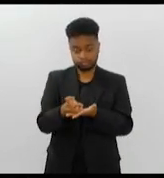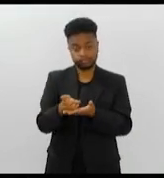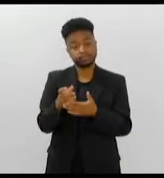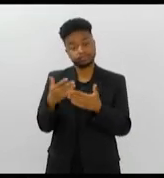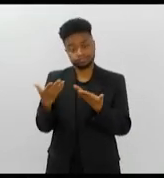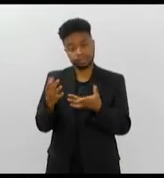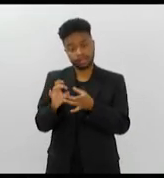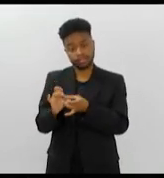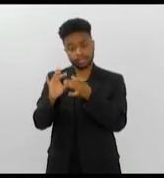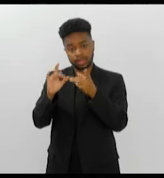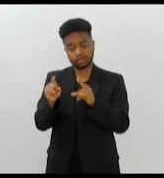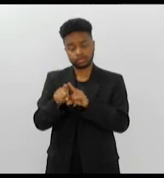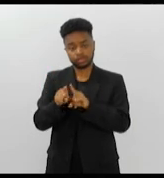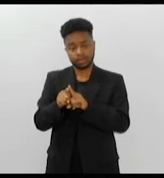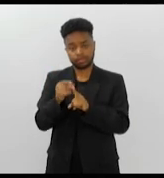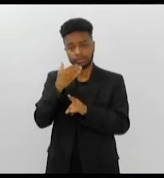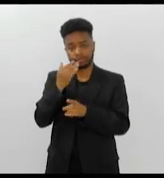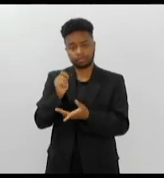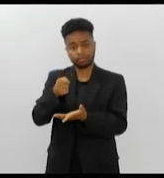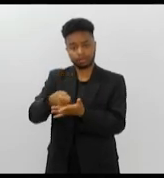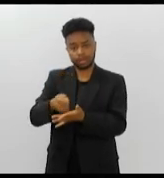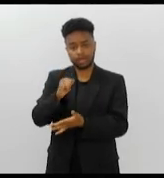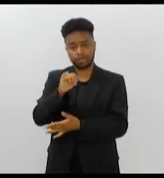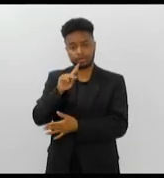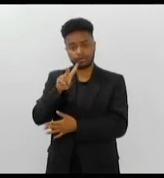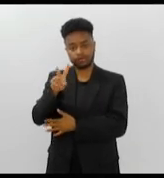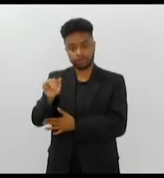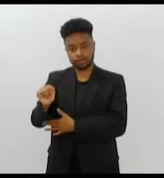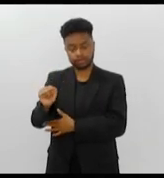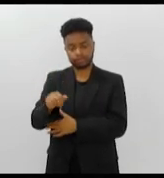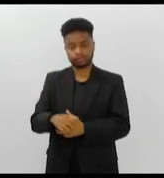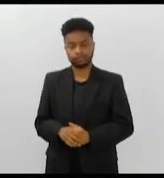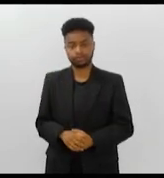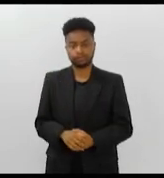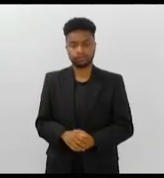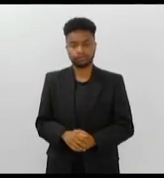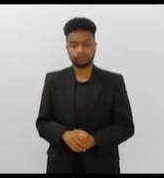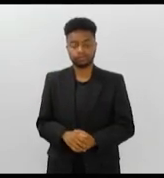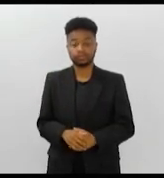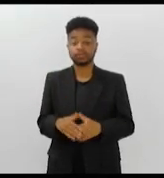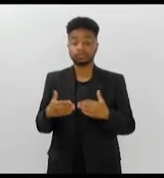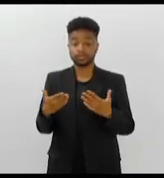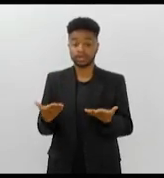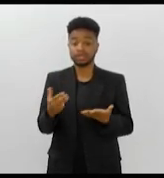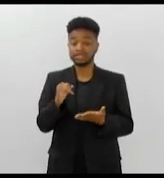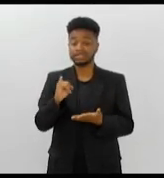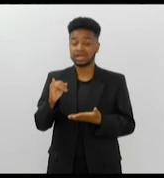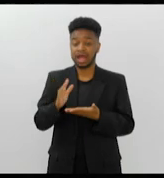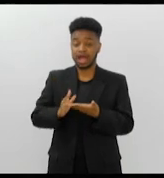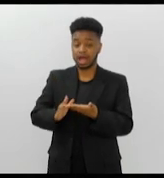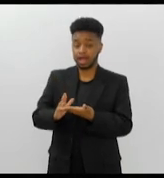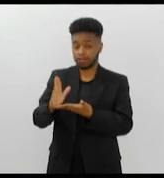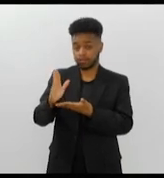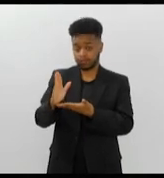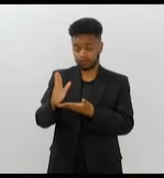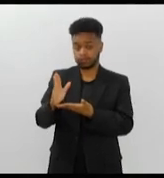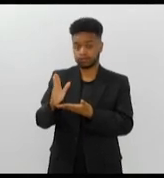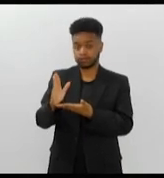o permite esse PVA se tivesse sido aado